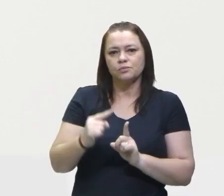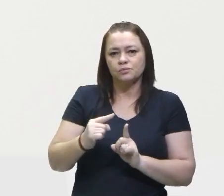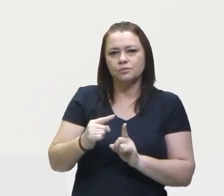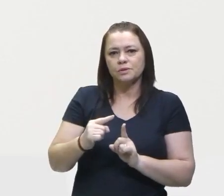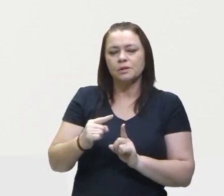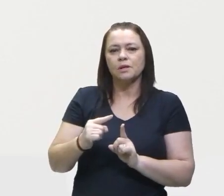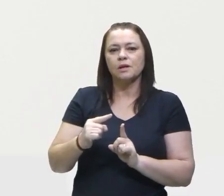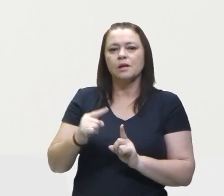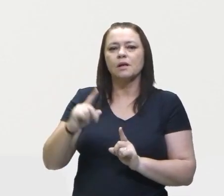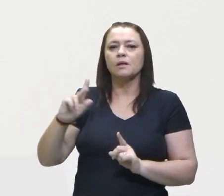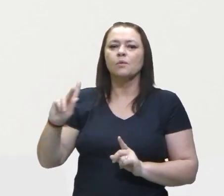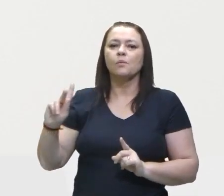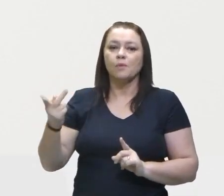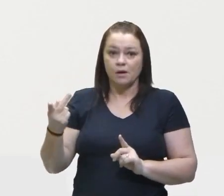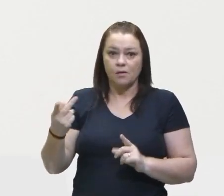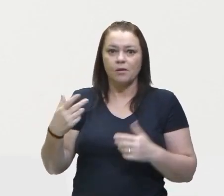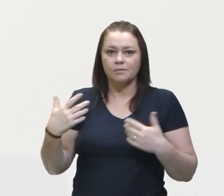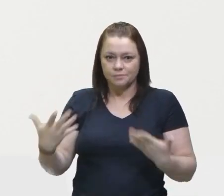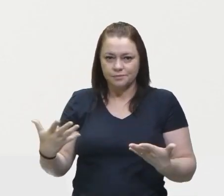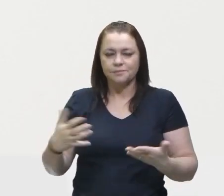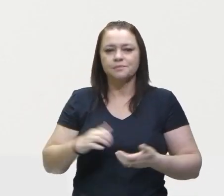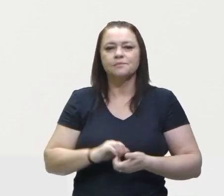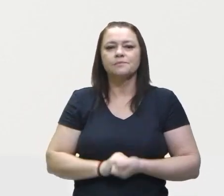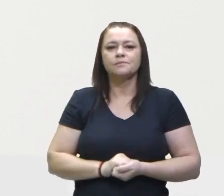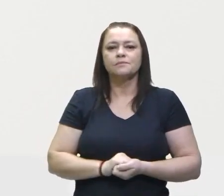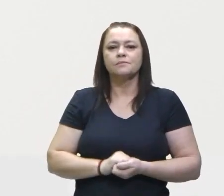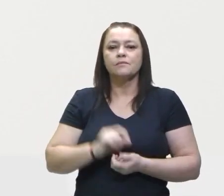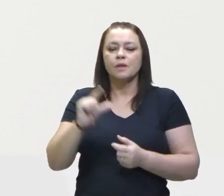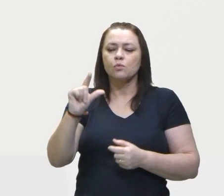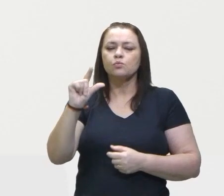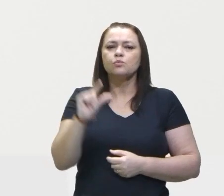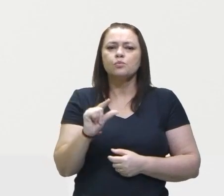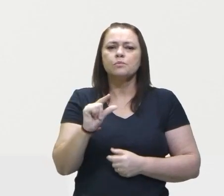tá? E o ponteiro pequeno marca o quê?